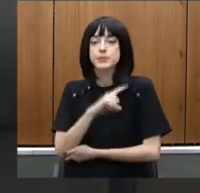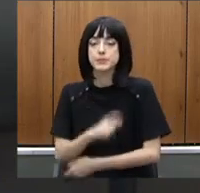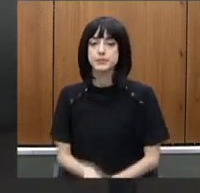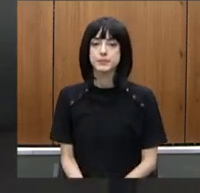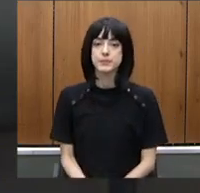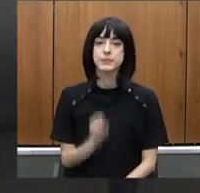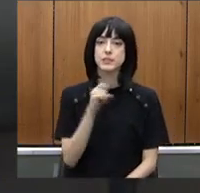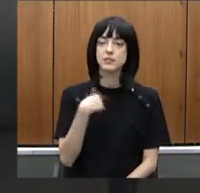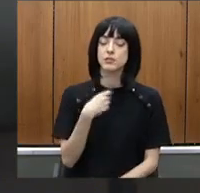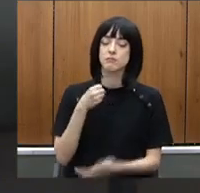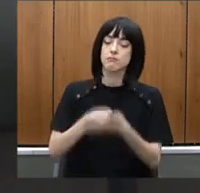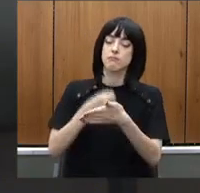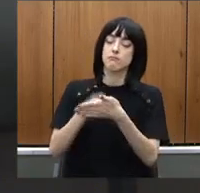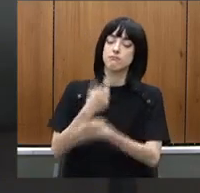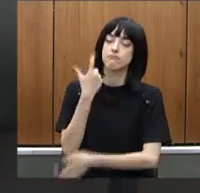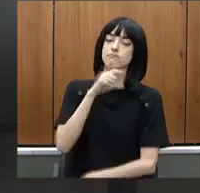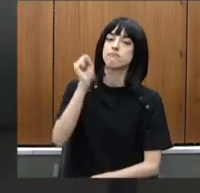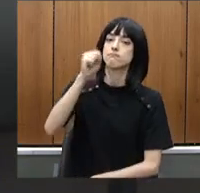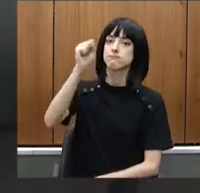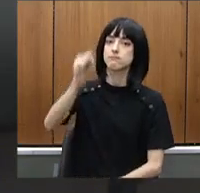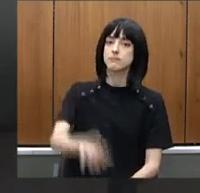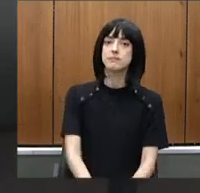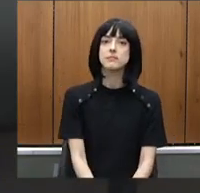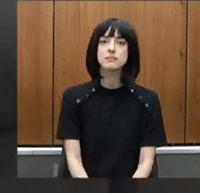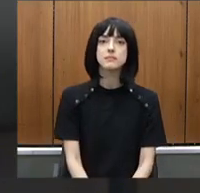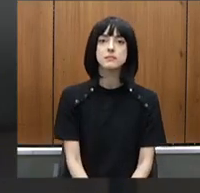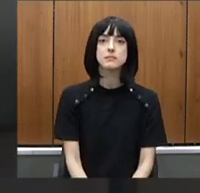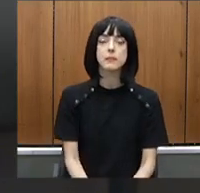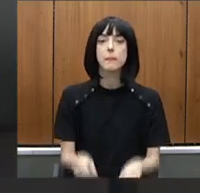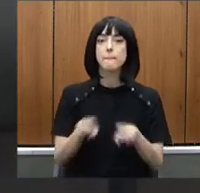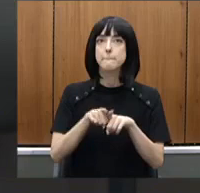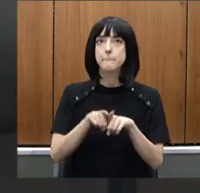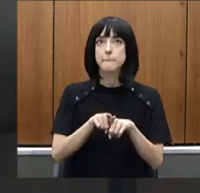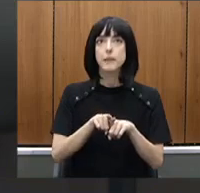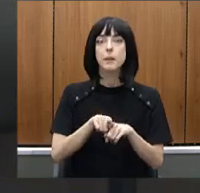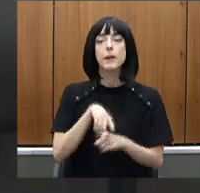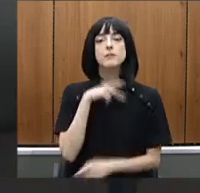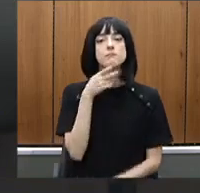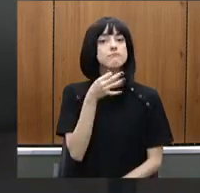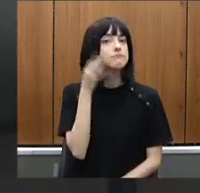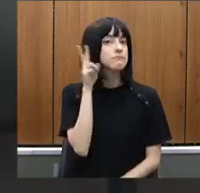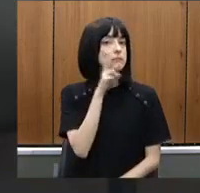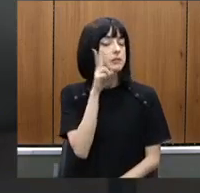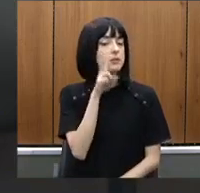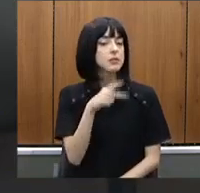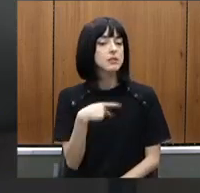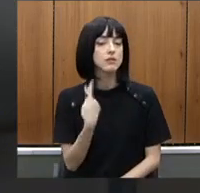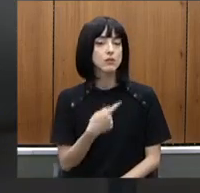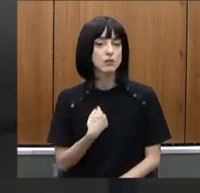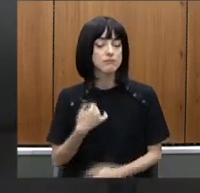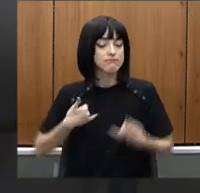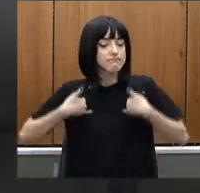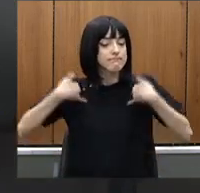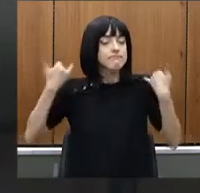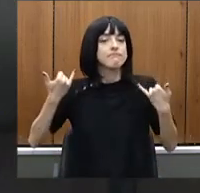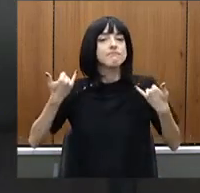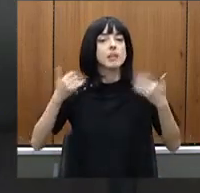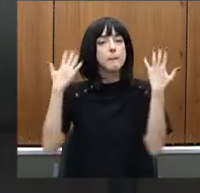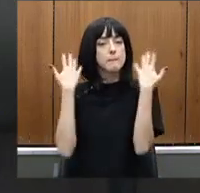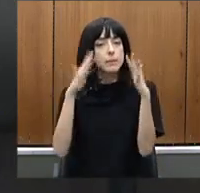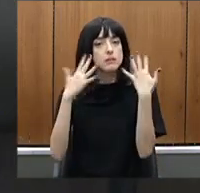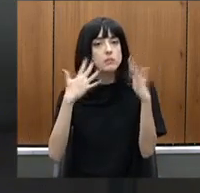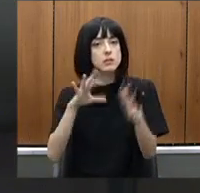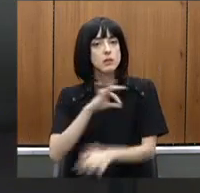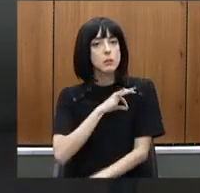e de dizer Coronel Rodrigo da nossa satisfação e cumprimentar e parabenizar mesmo a nossa Polícia Militar